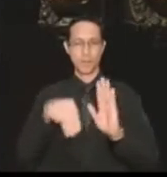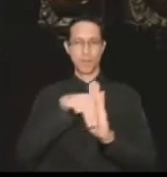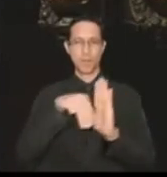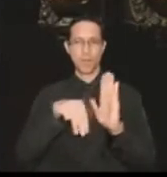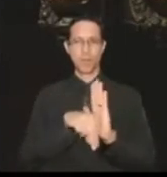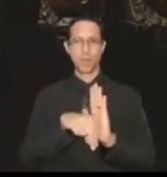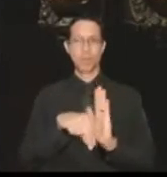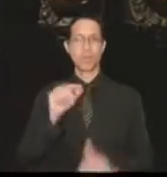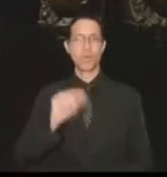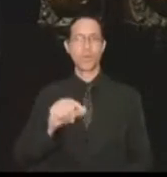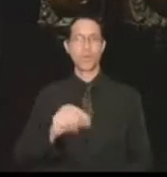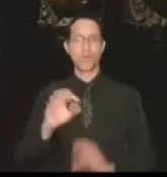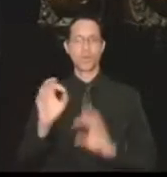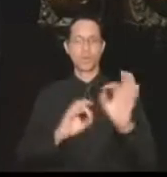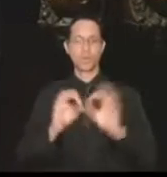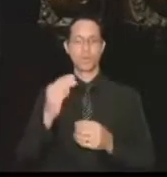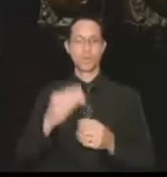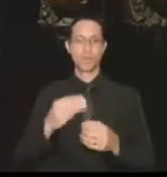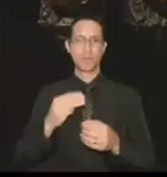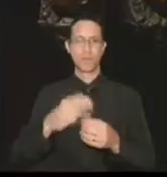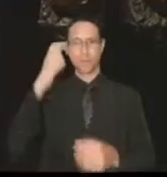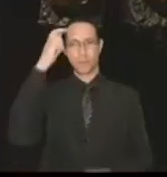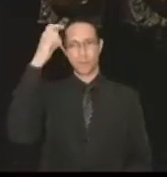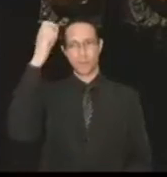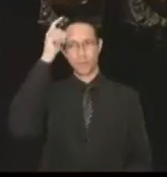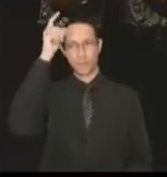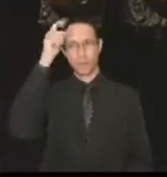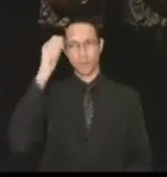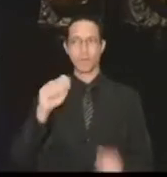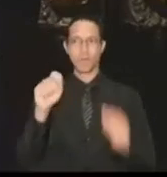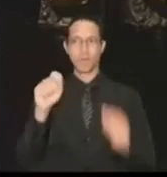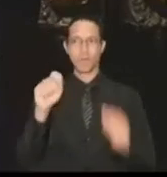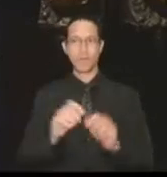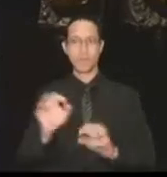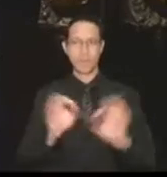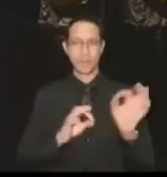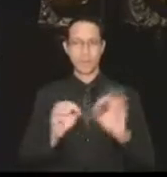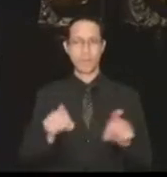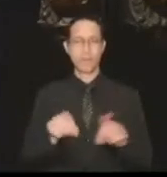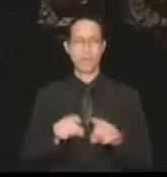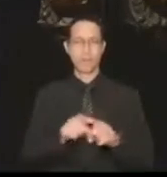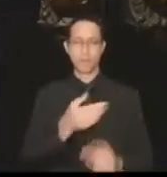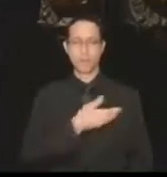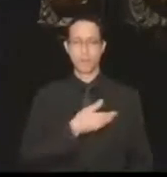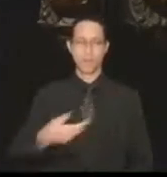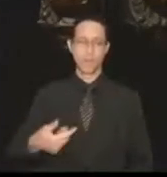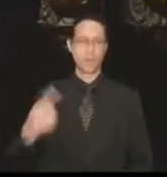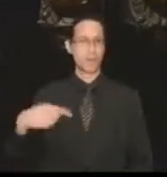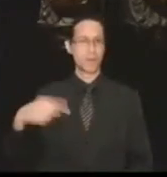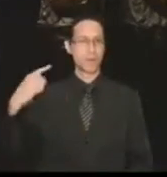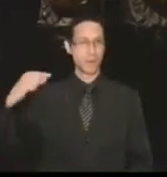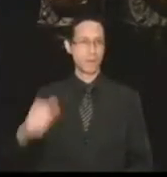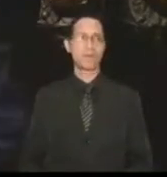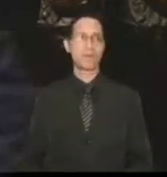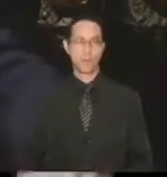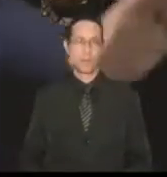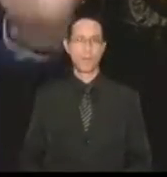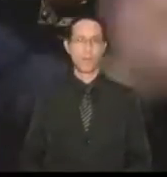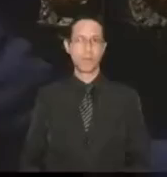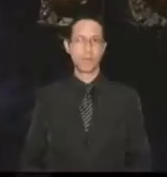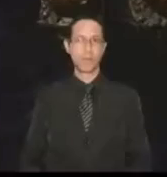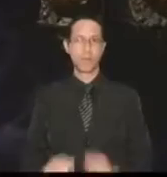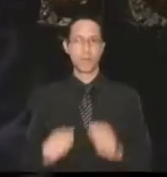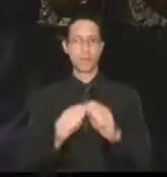O trabalho, o grosso do trabalho foi feito, inclusive, no governo anterior. E o governo Eduardo Paes,